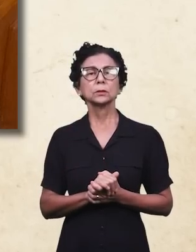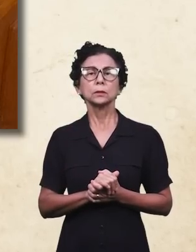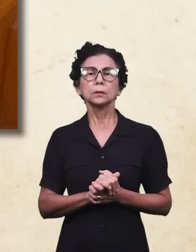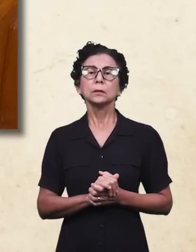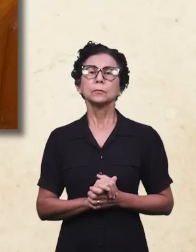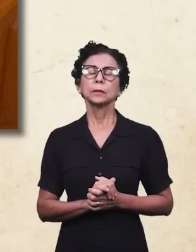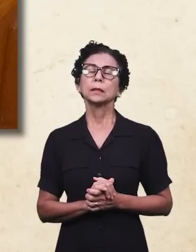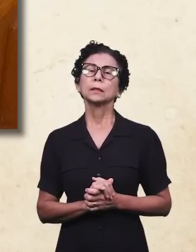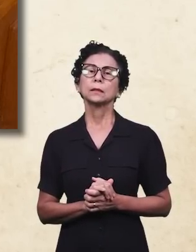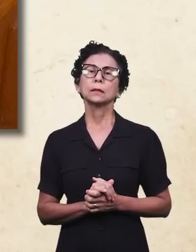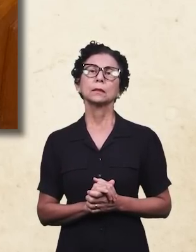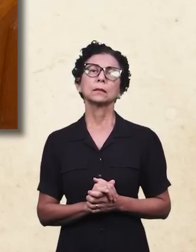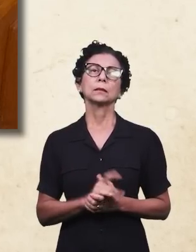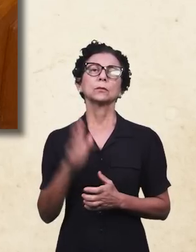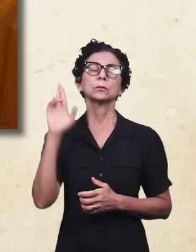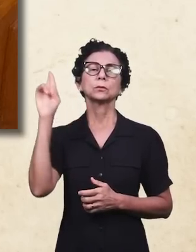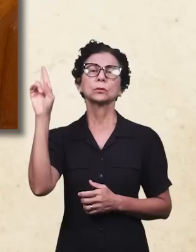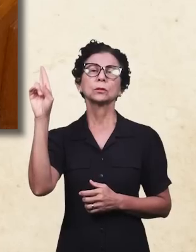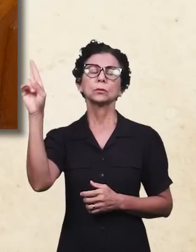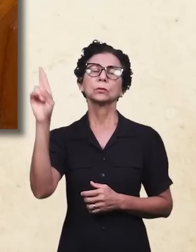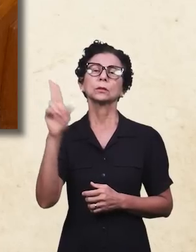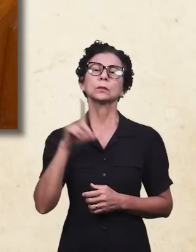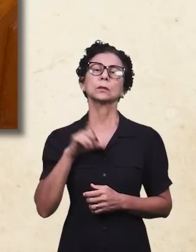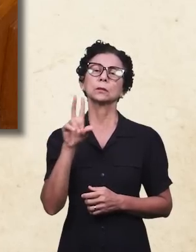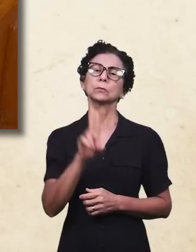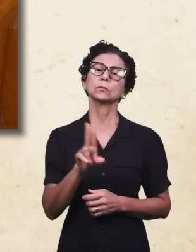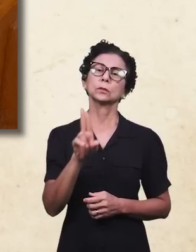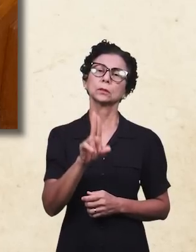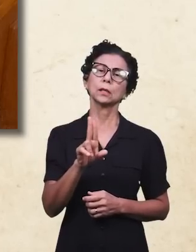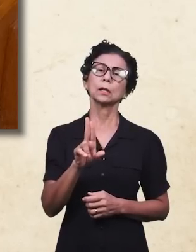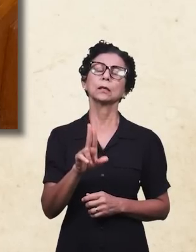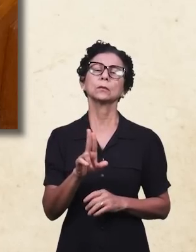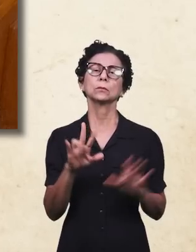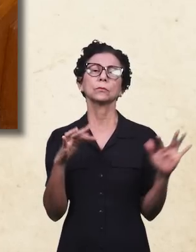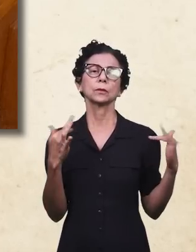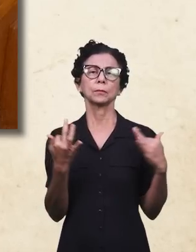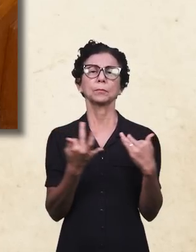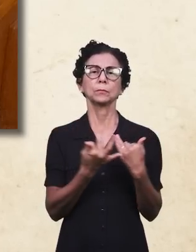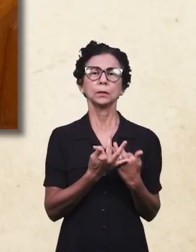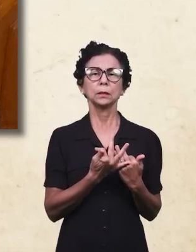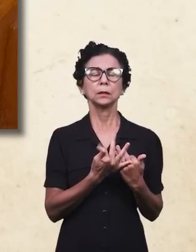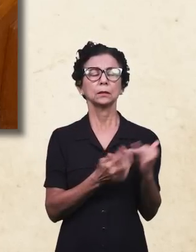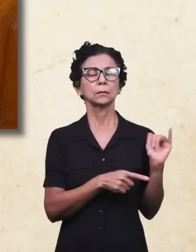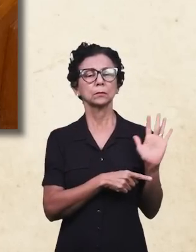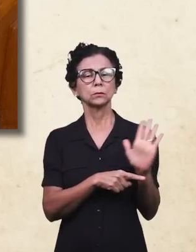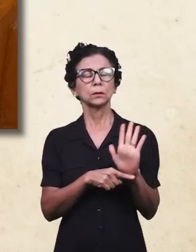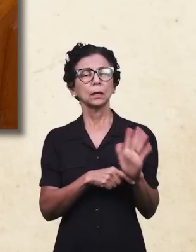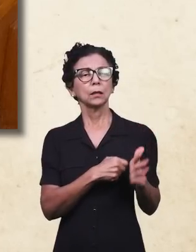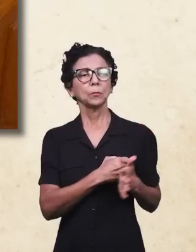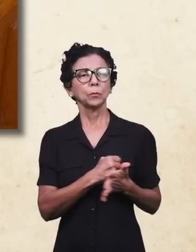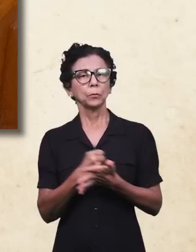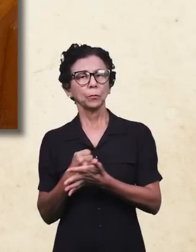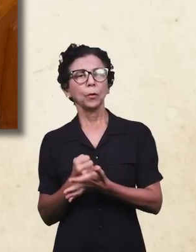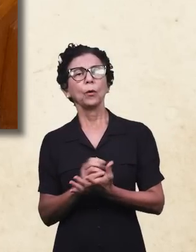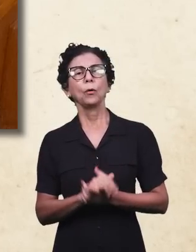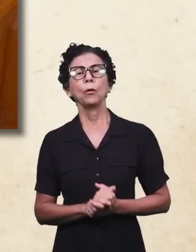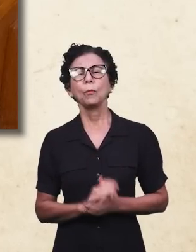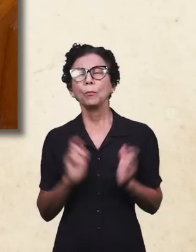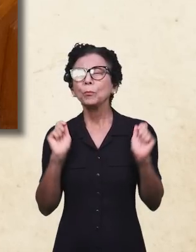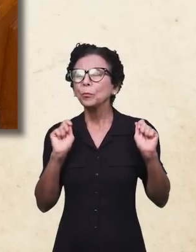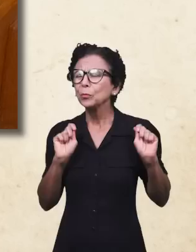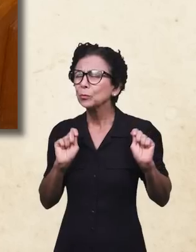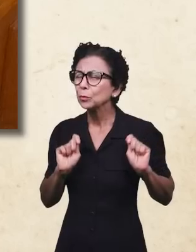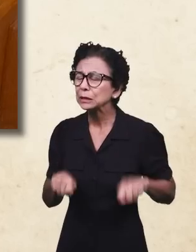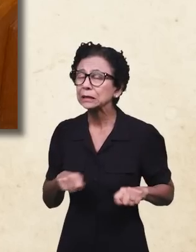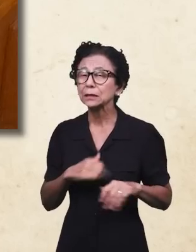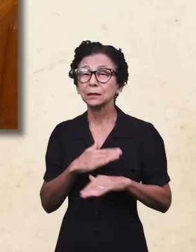tem nos capacitado, o Senhor tem tocado no coração das pessoas para elas estarem doando, e nós estamos aqui fazendo o que a gente pode, né, para